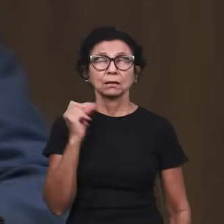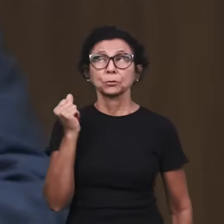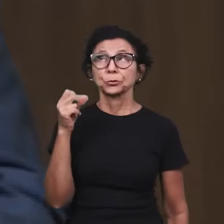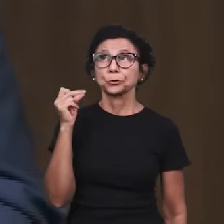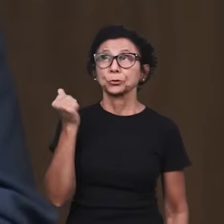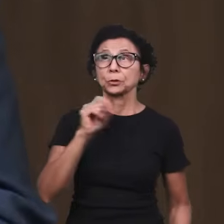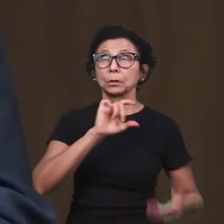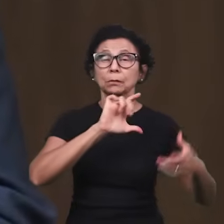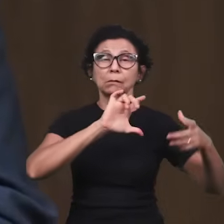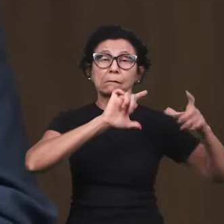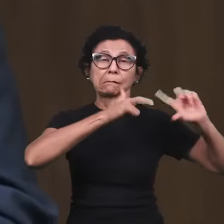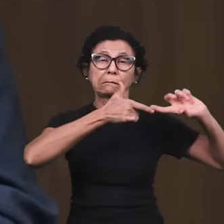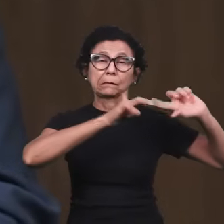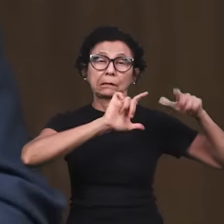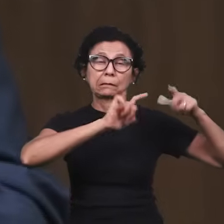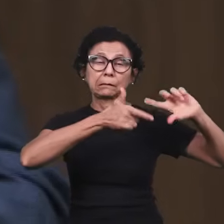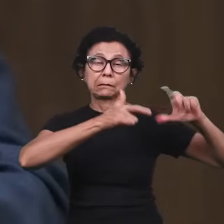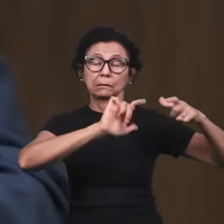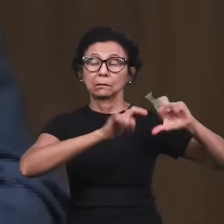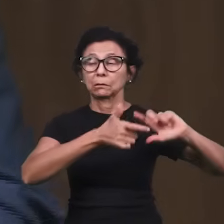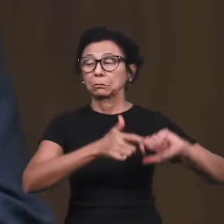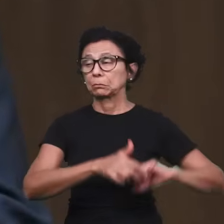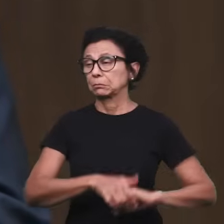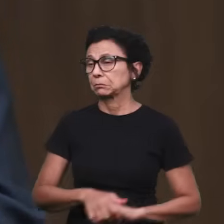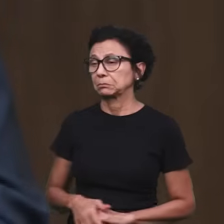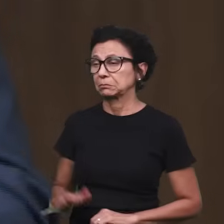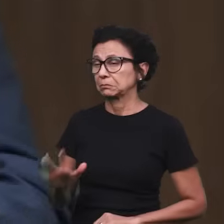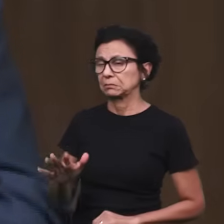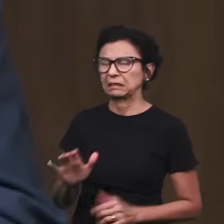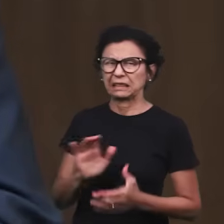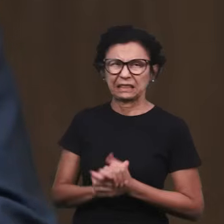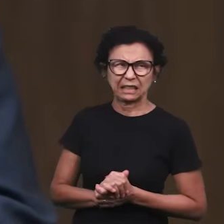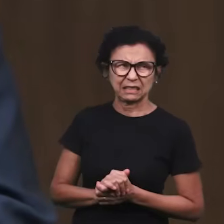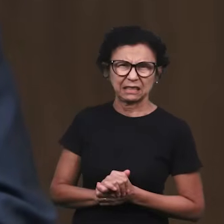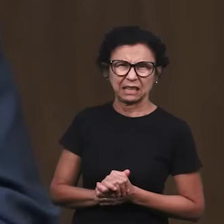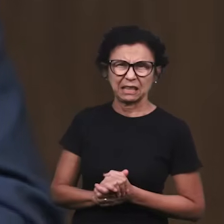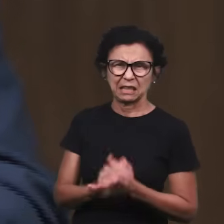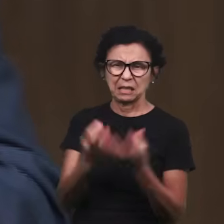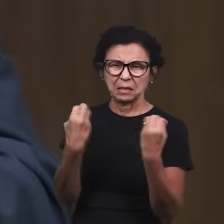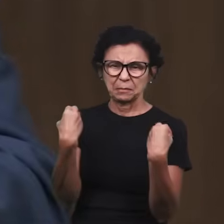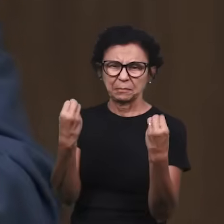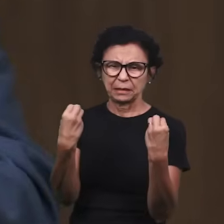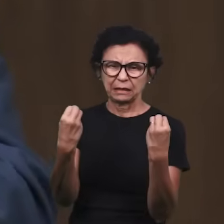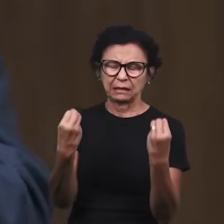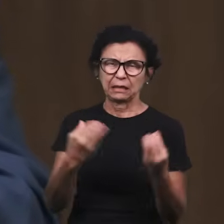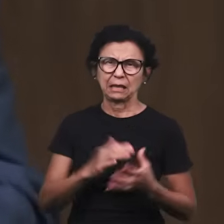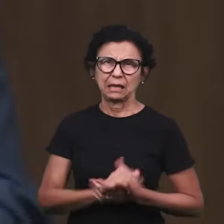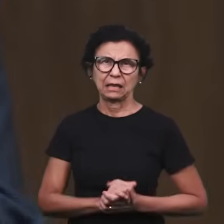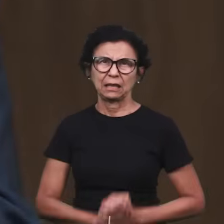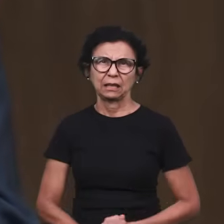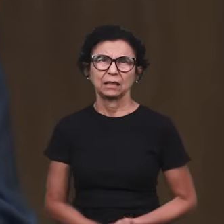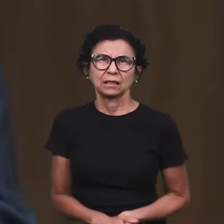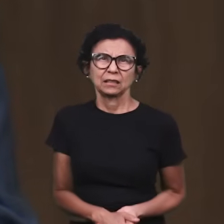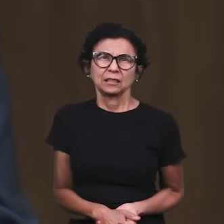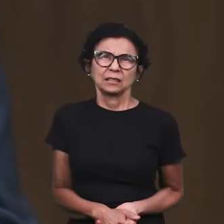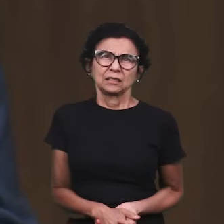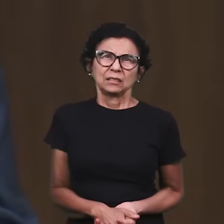ultrapassada. As pessoas estão no 3º, 4º, 5º casamento, nem casam mais, né? A lei já hoje